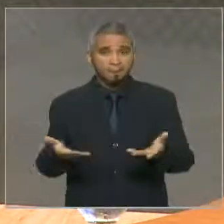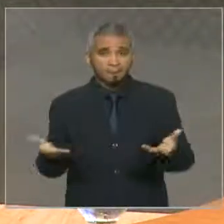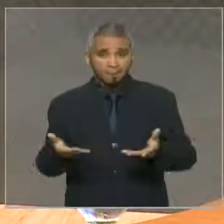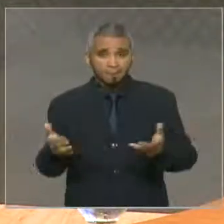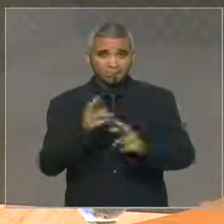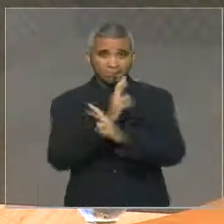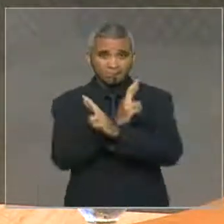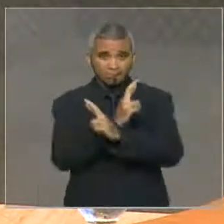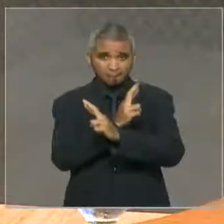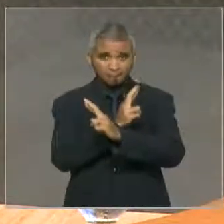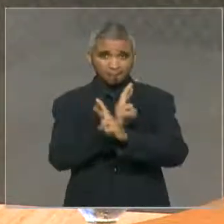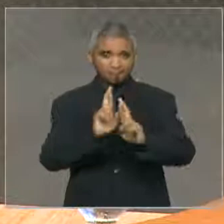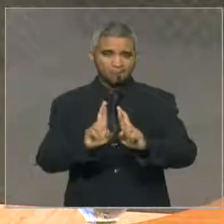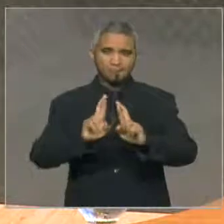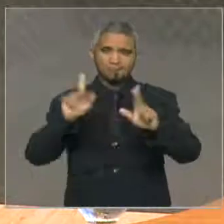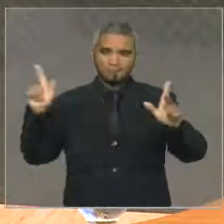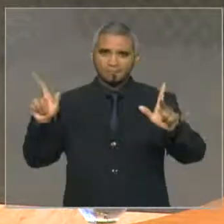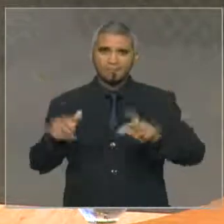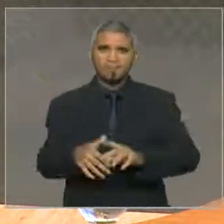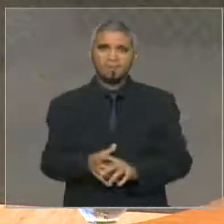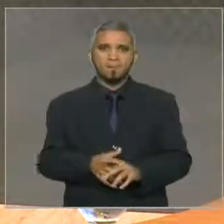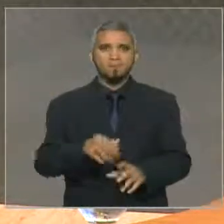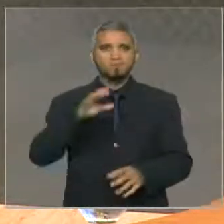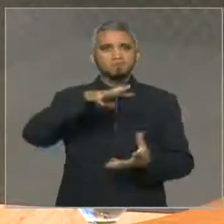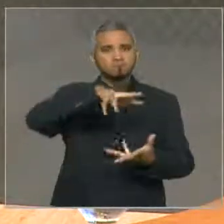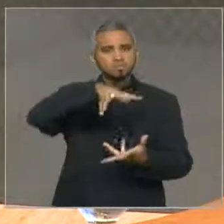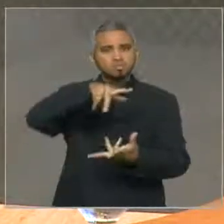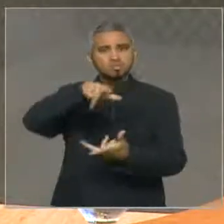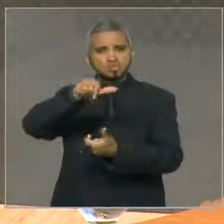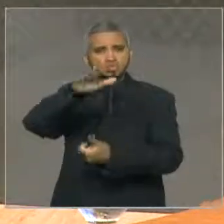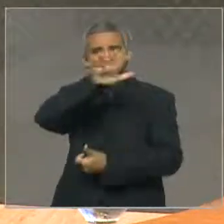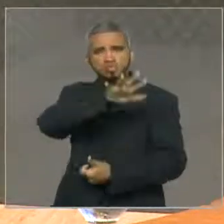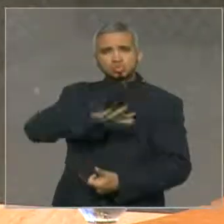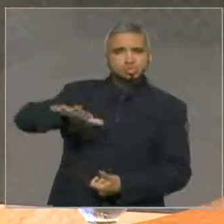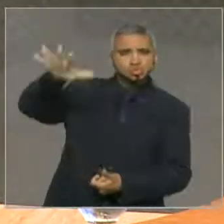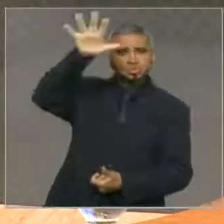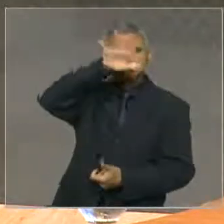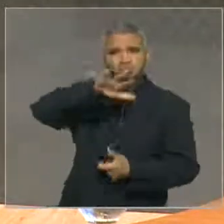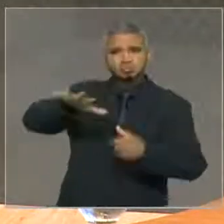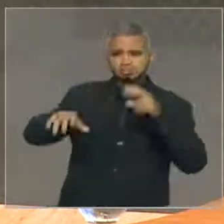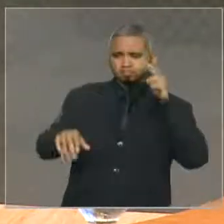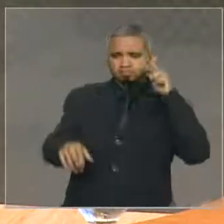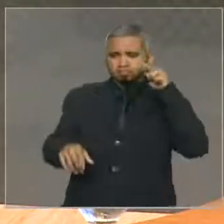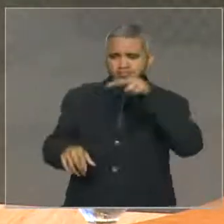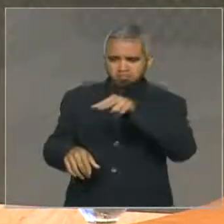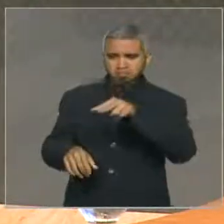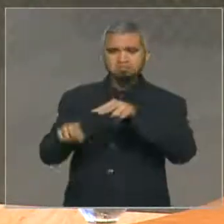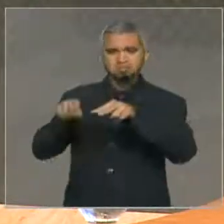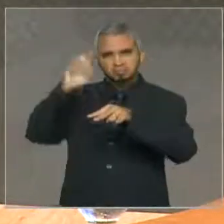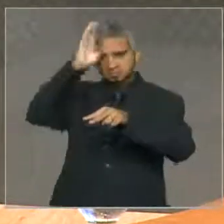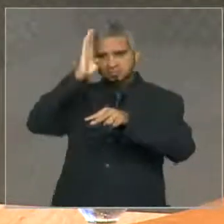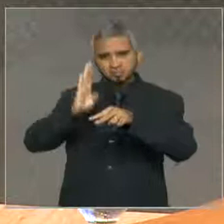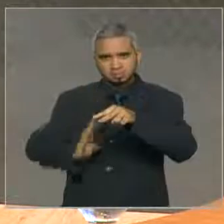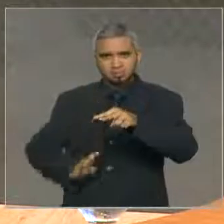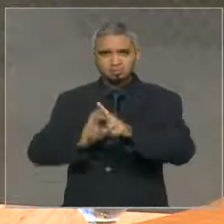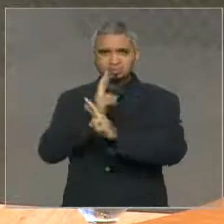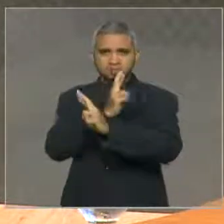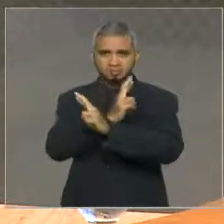temos hoje, prestigiada no mundo todo, como eu tive a satisfação de